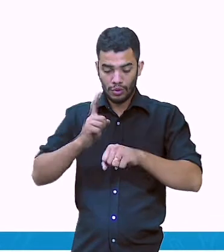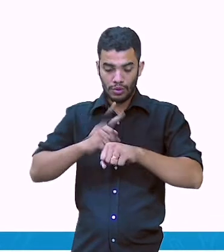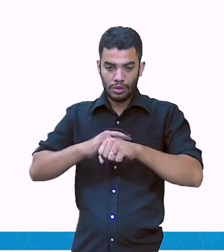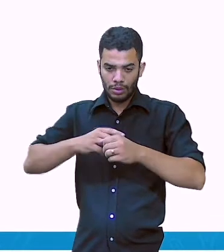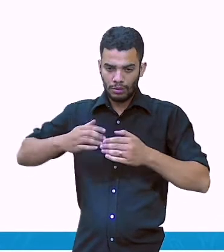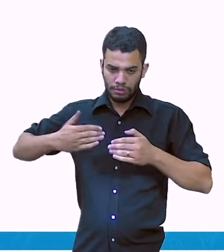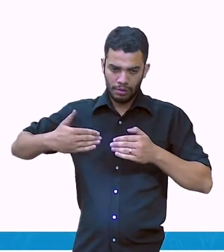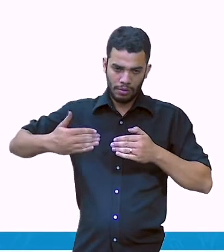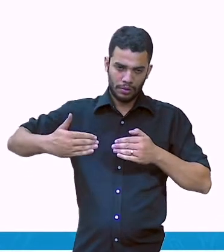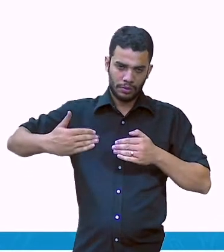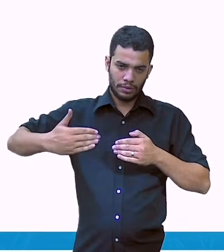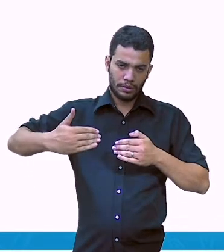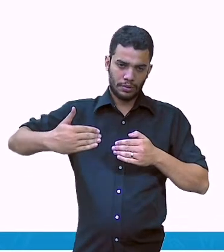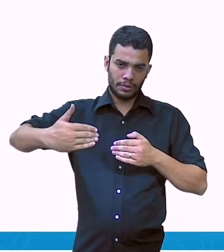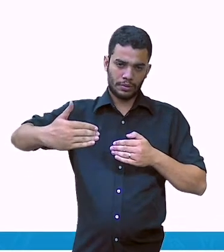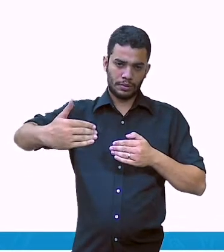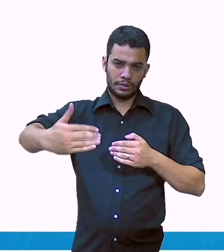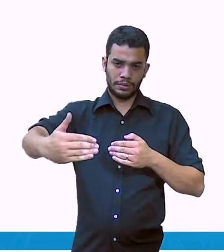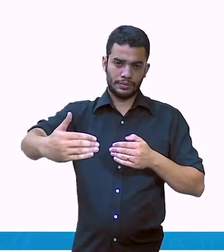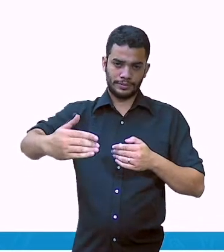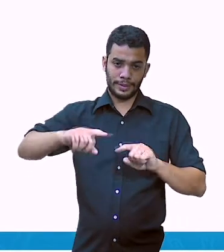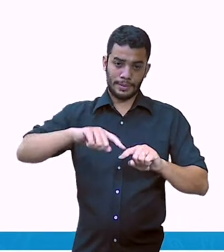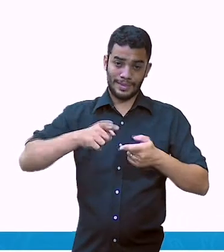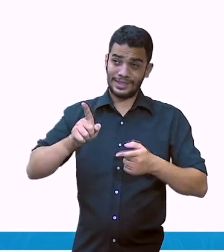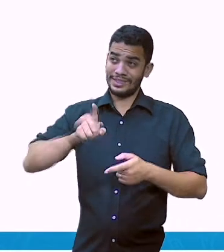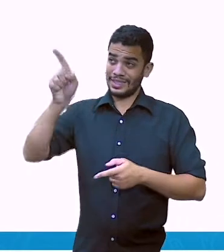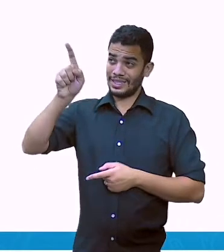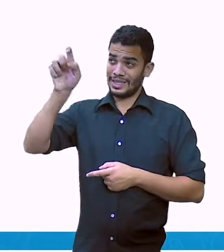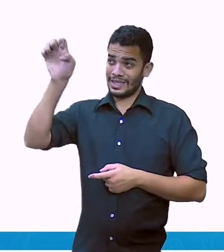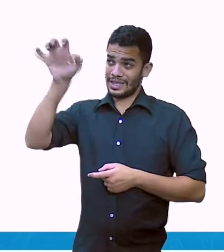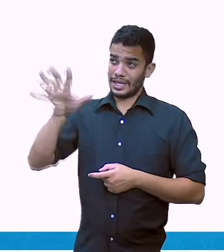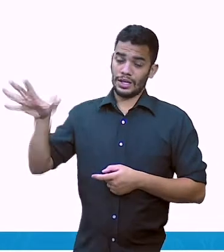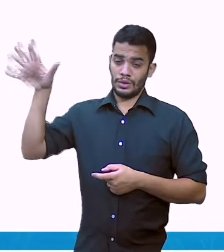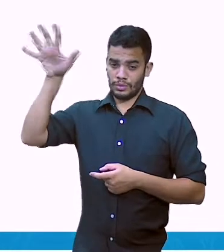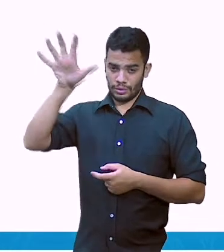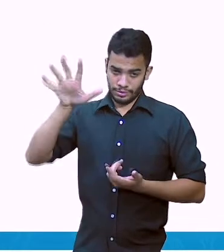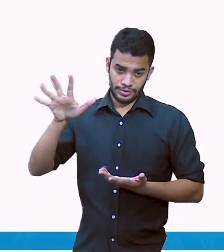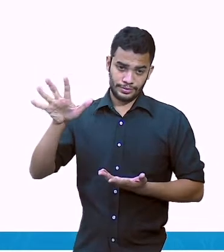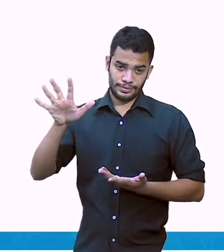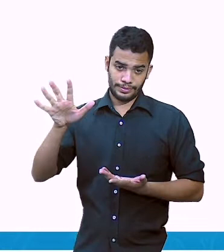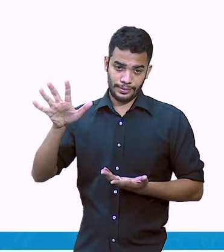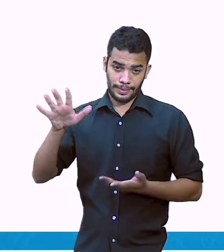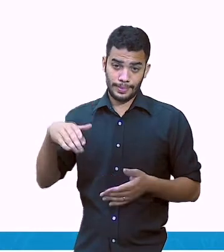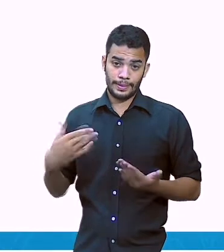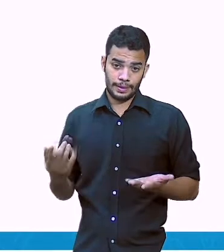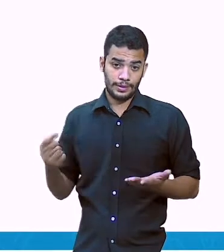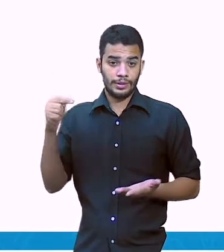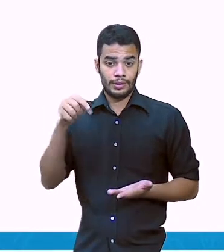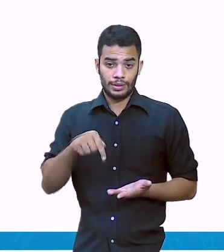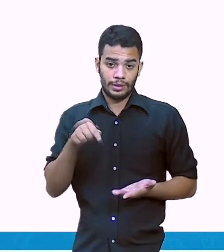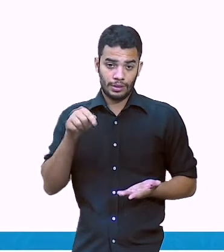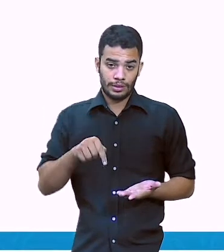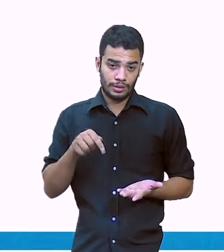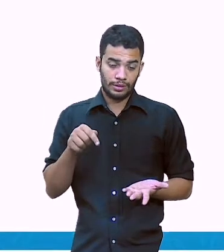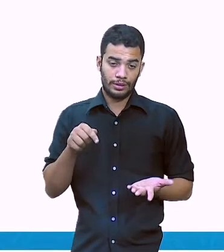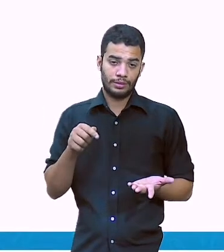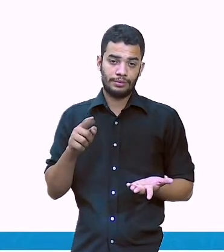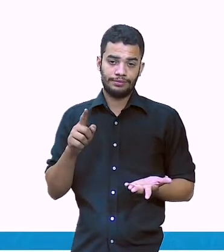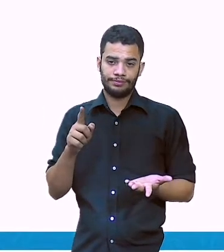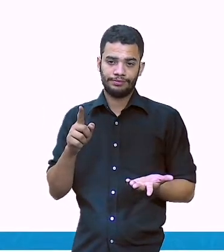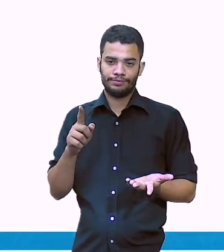na Europa, e depois com o desenvolvimento do transporte ferroviário na